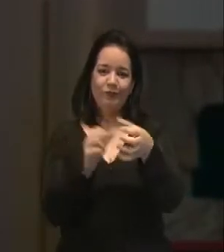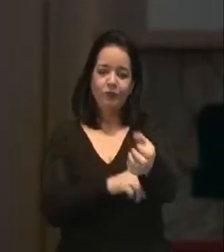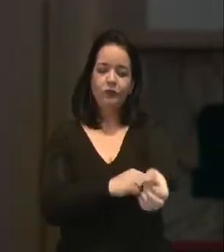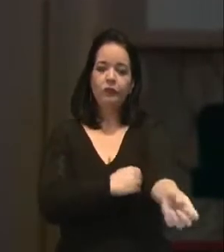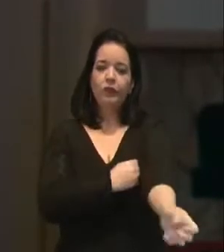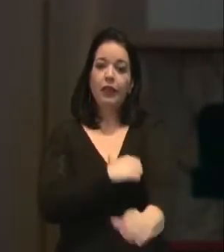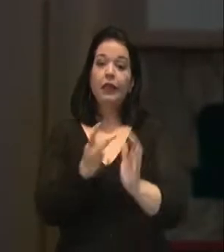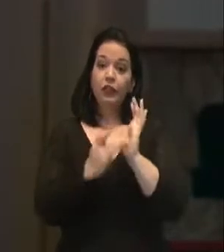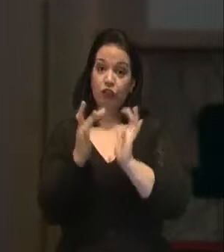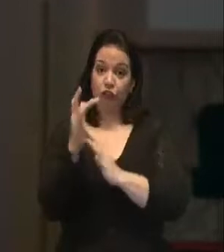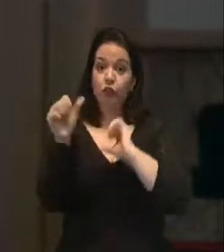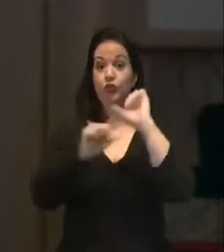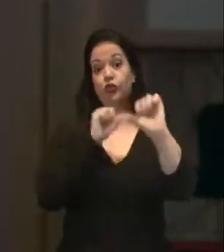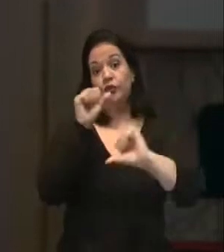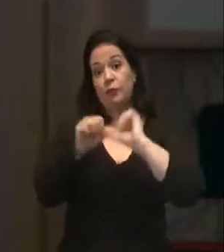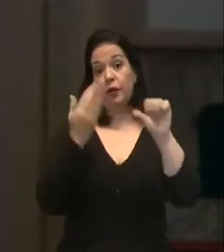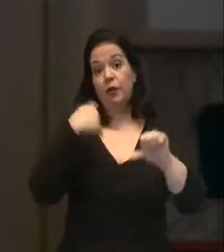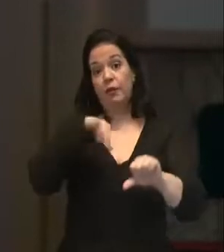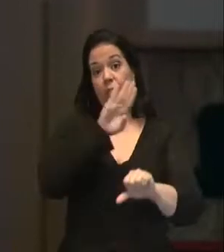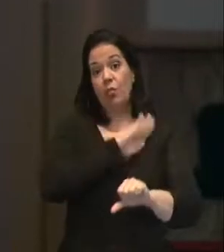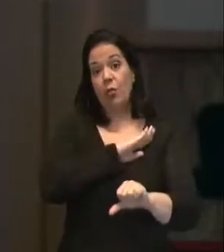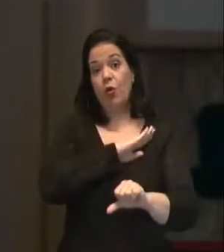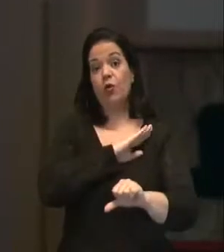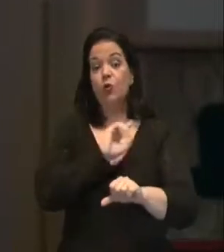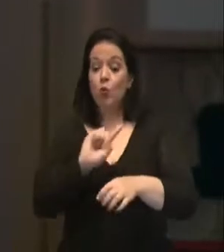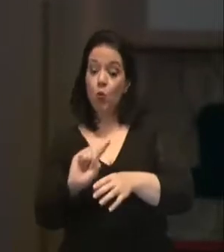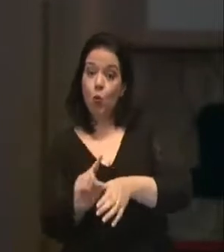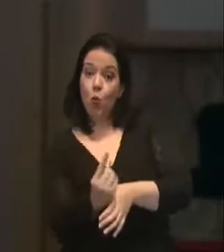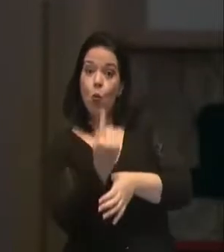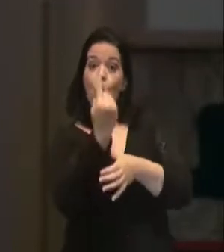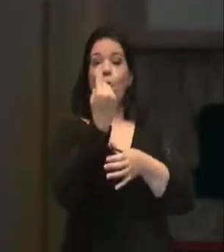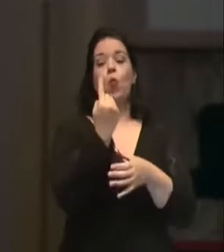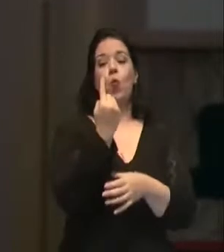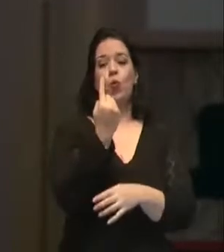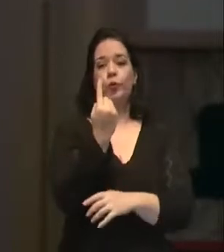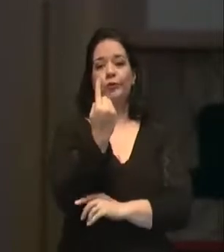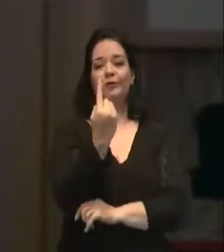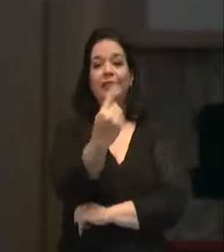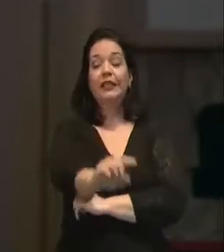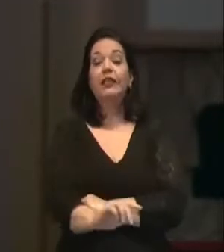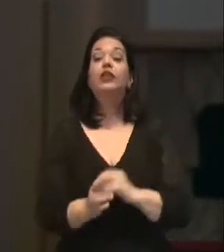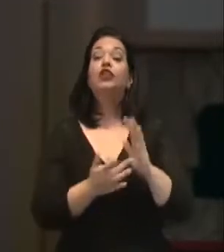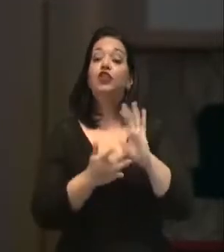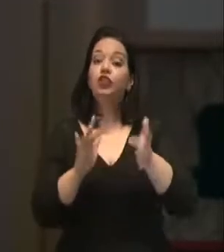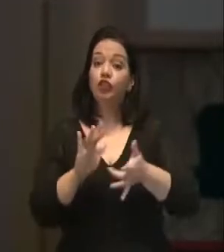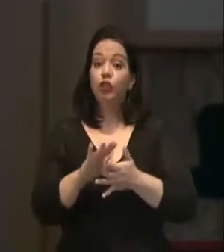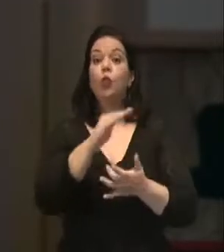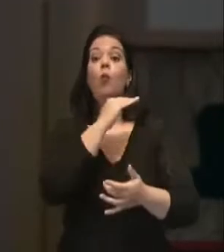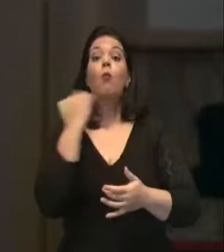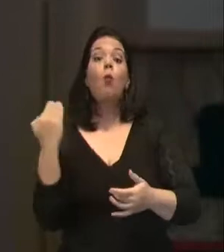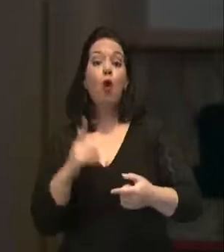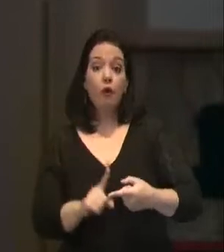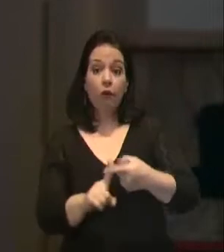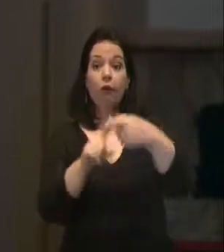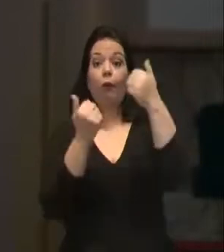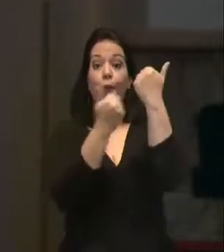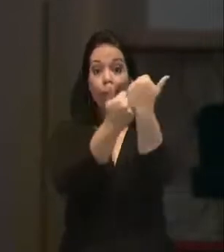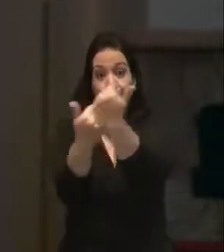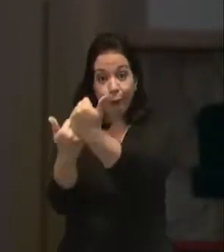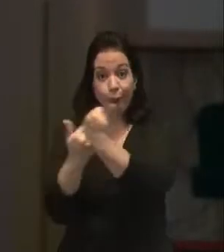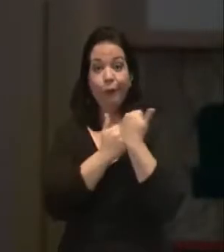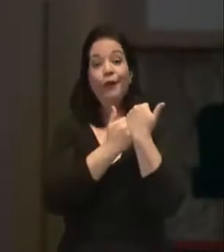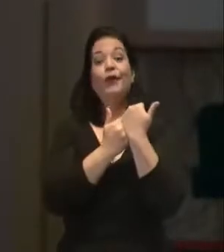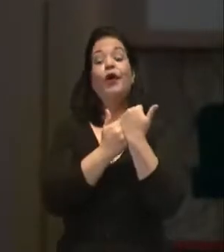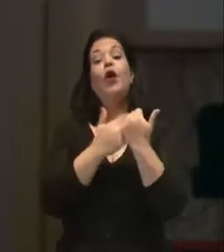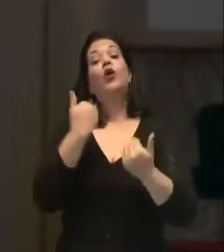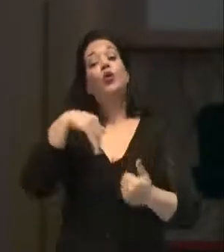então, por causa do que Jesus fez, ter um objetivo em comum, vivermos em comunidade, termos uma